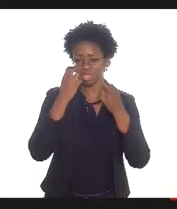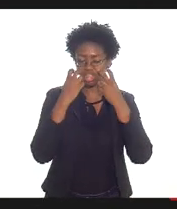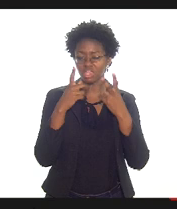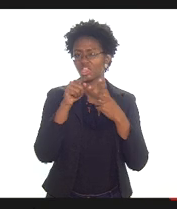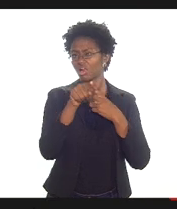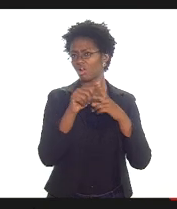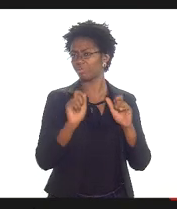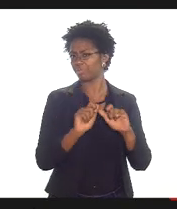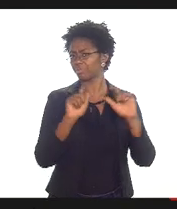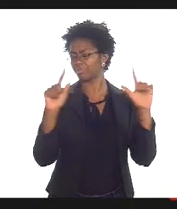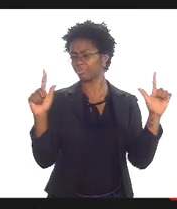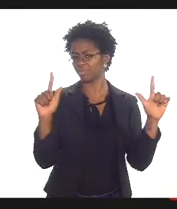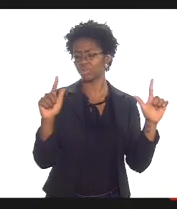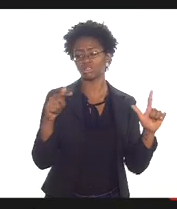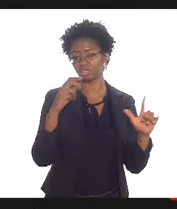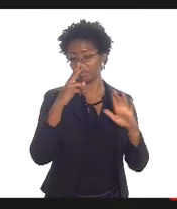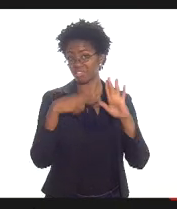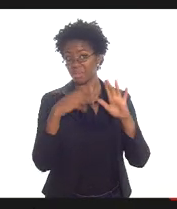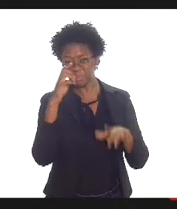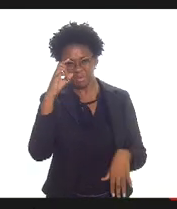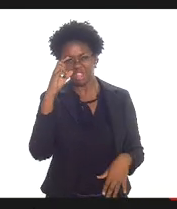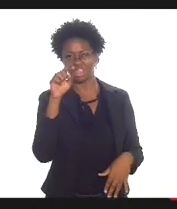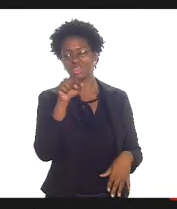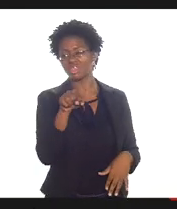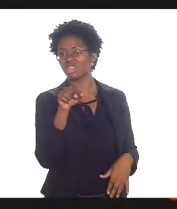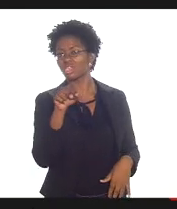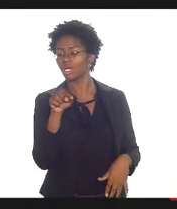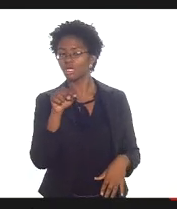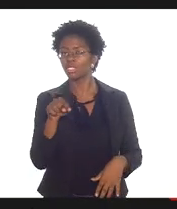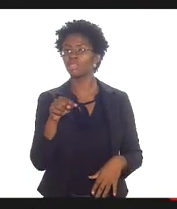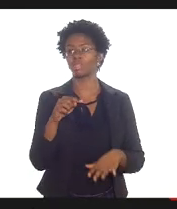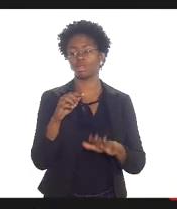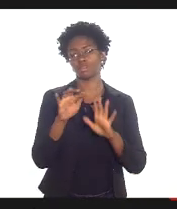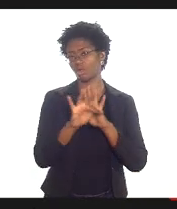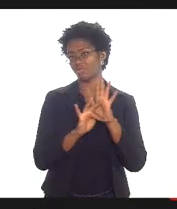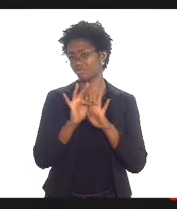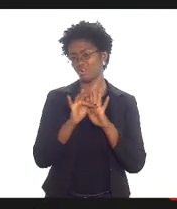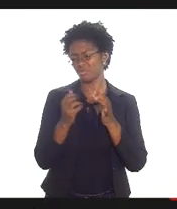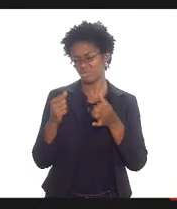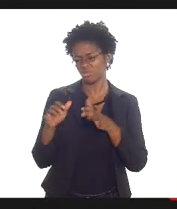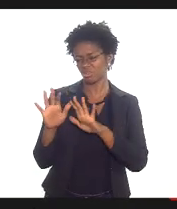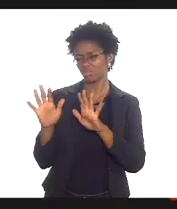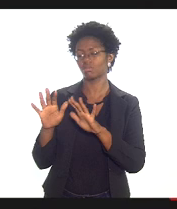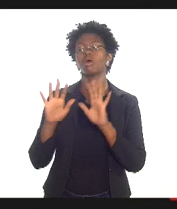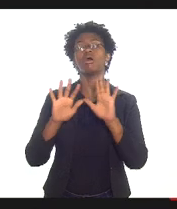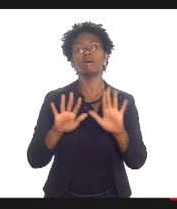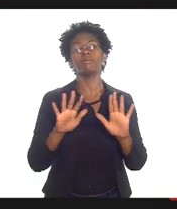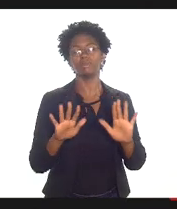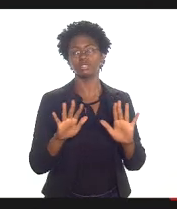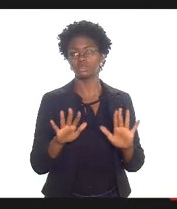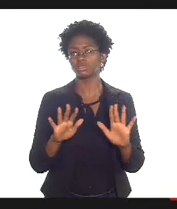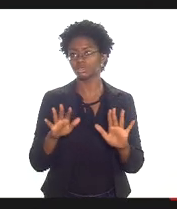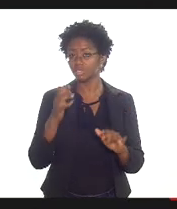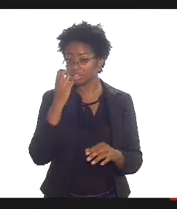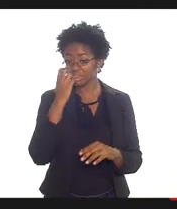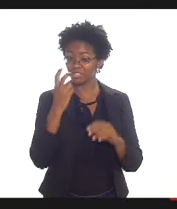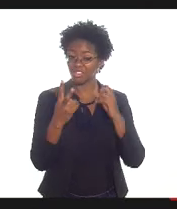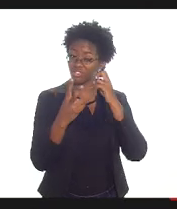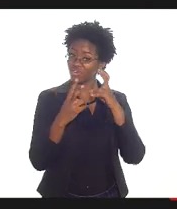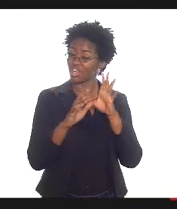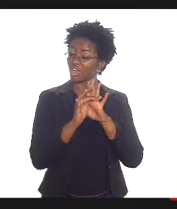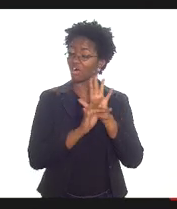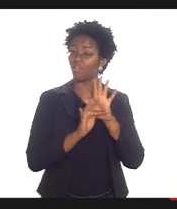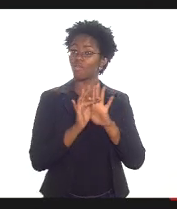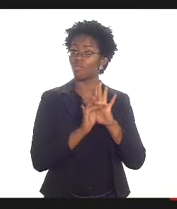vocês vão ver, não quero que vocês prestem atenção nas fórmulas, não precisa, mas vocês vão ver fórmulas que